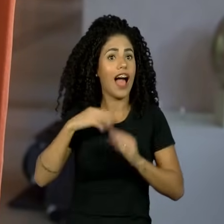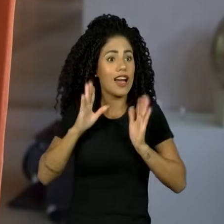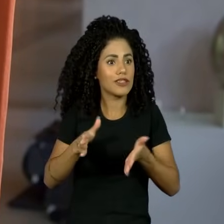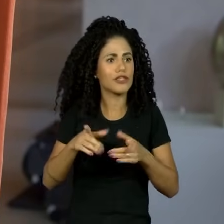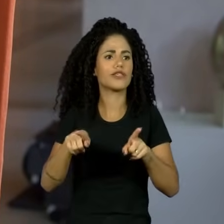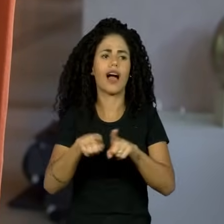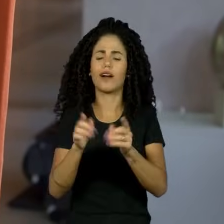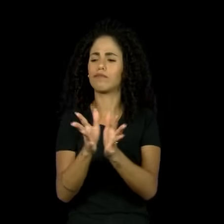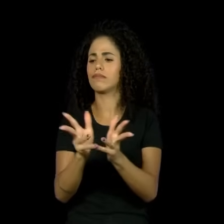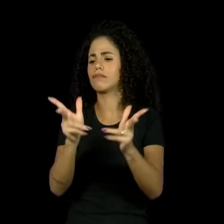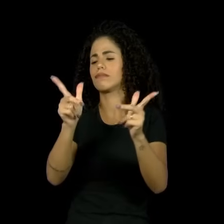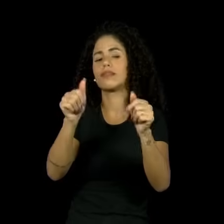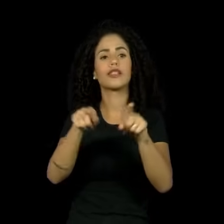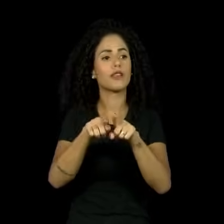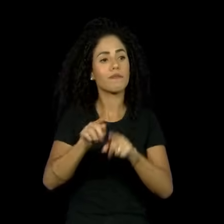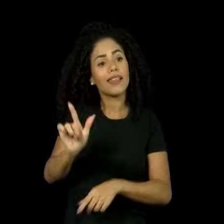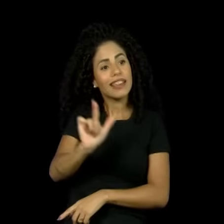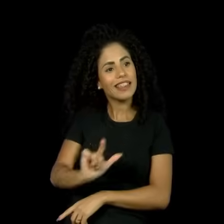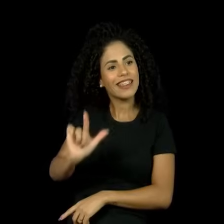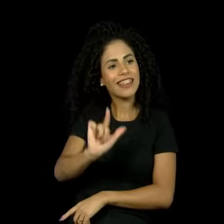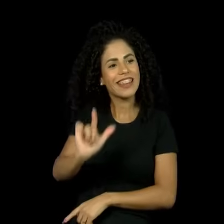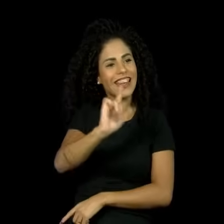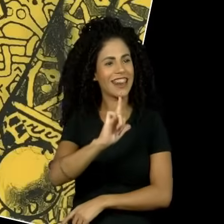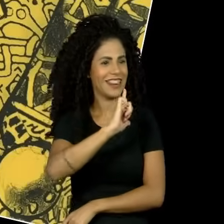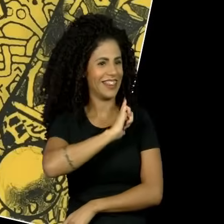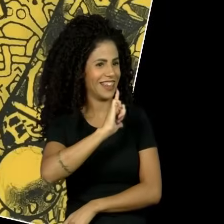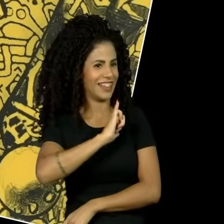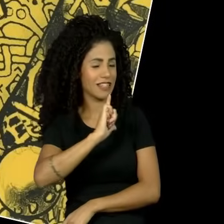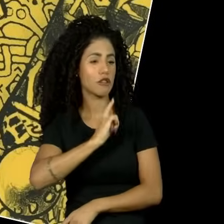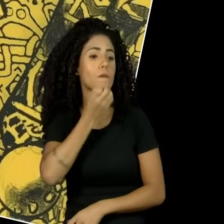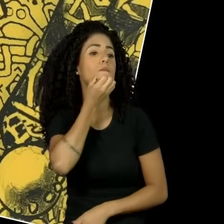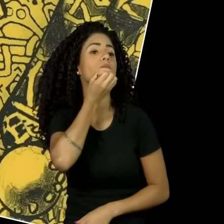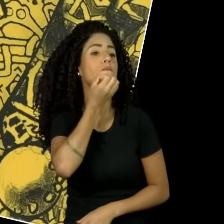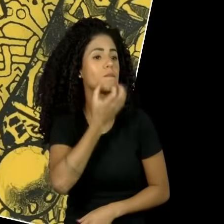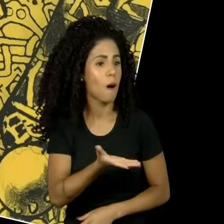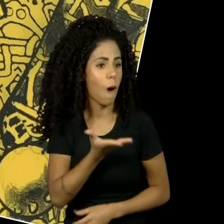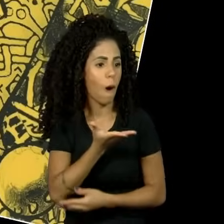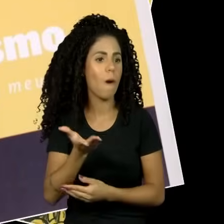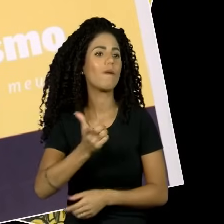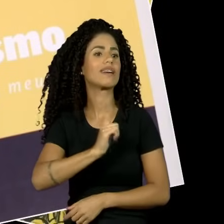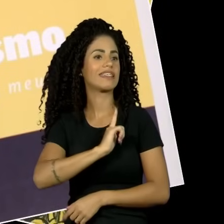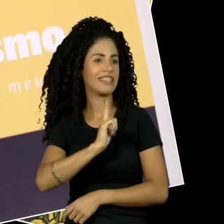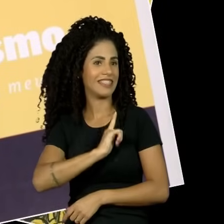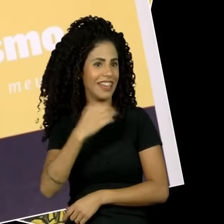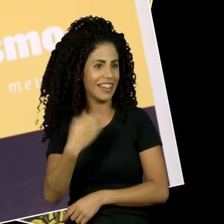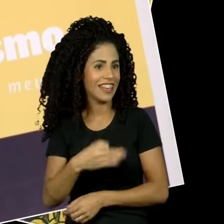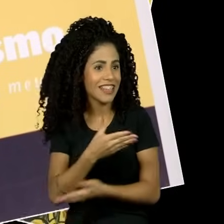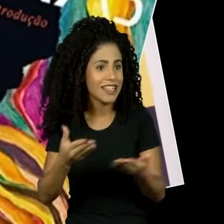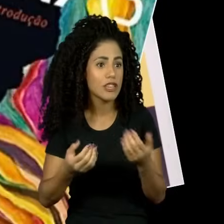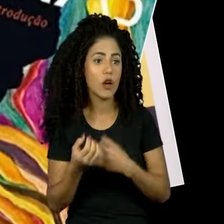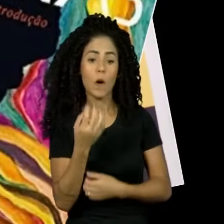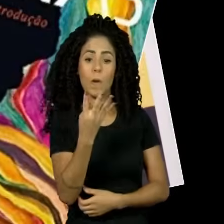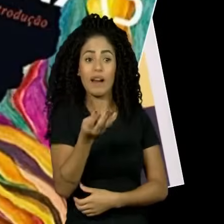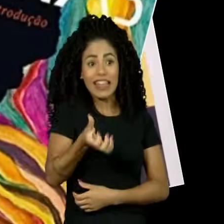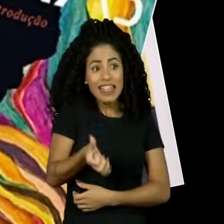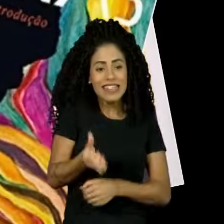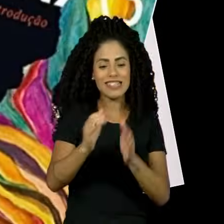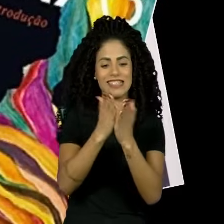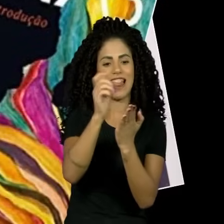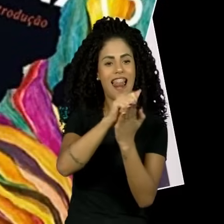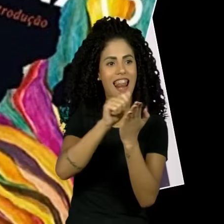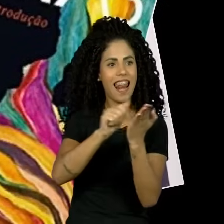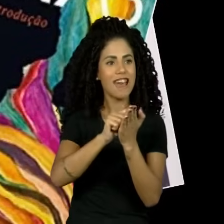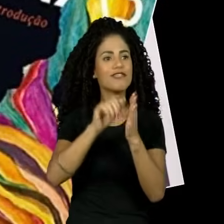uma obra literária bastante significativa, modéstia à parte. Tenho 46 livros publicados